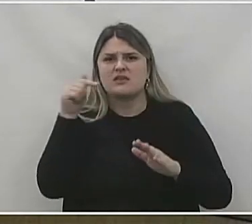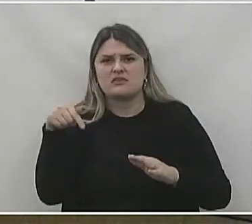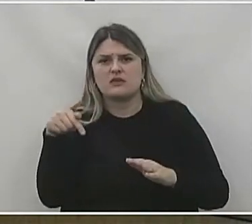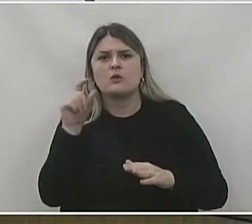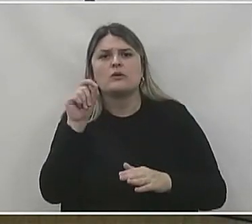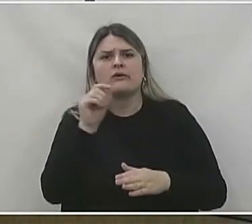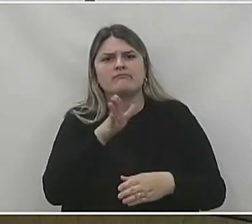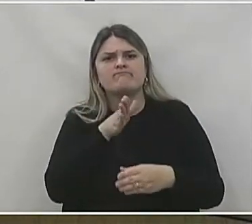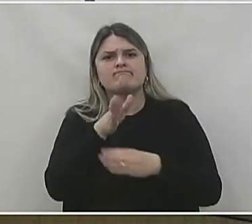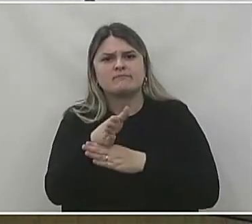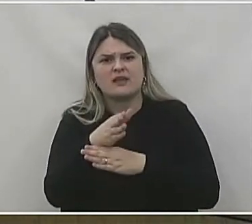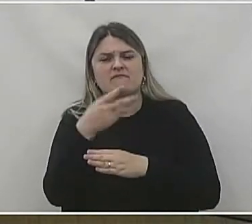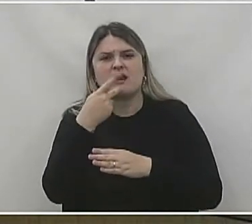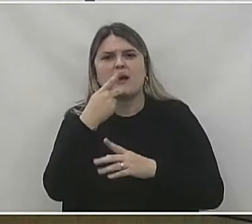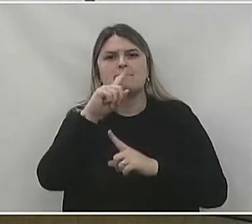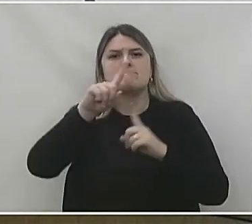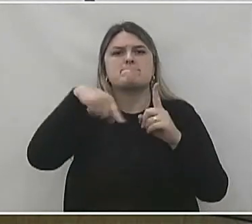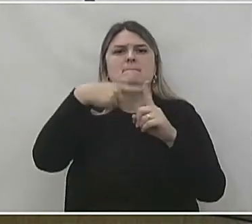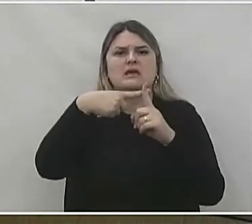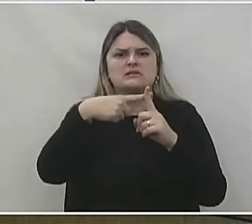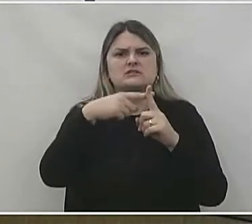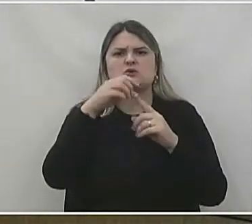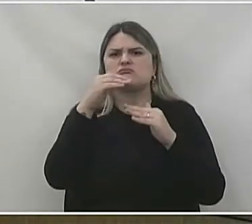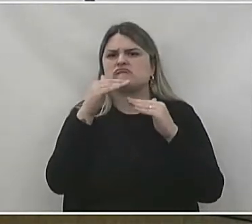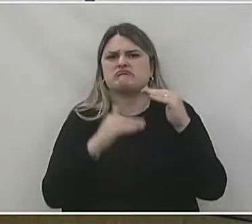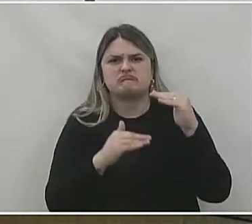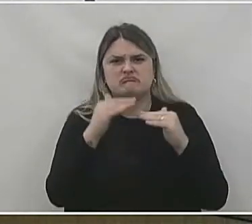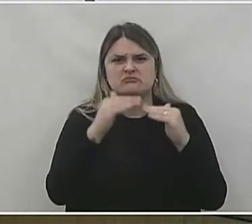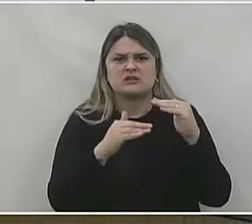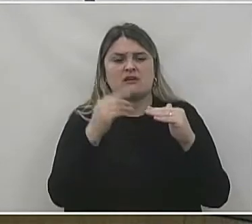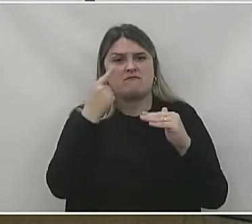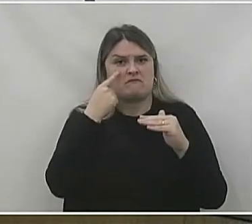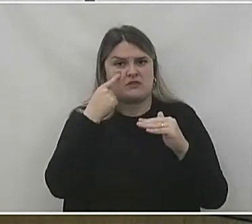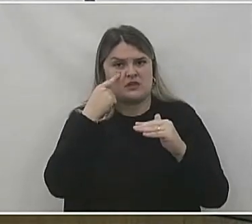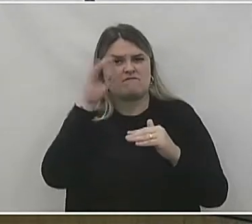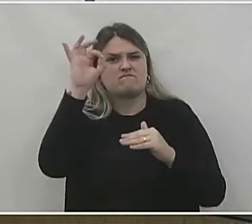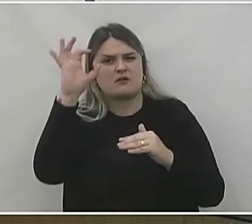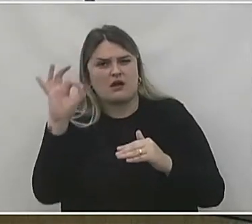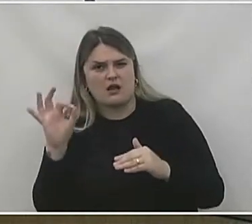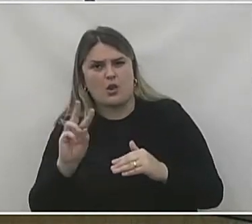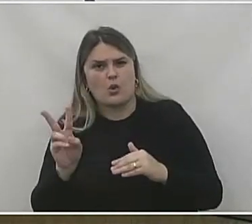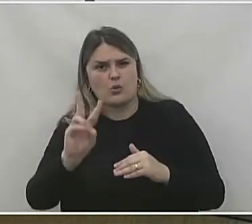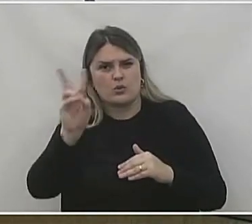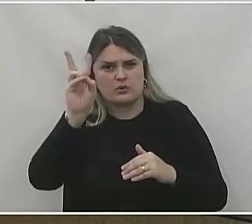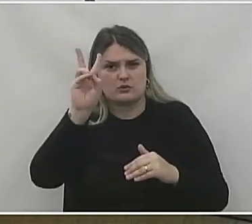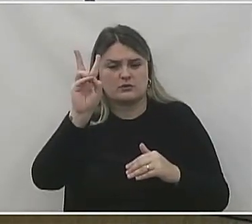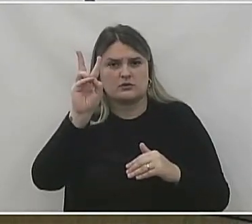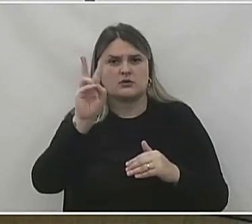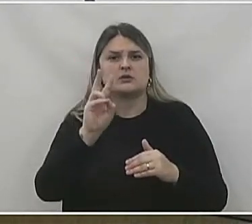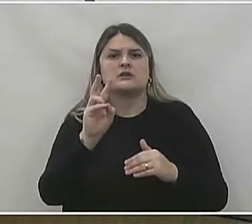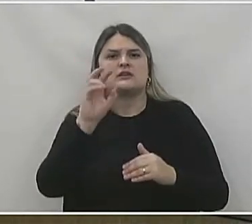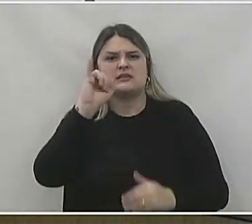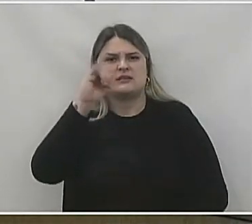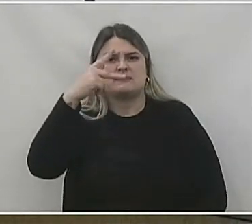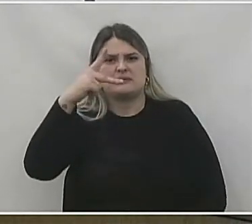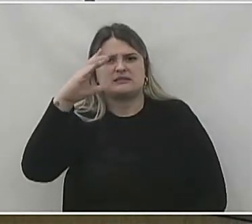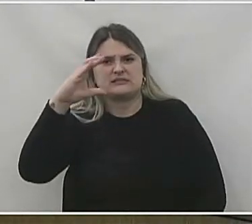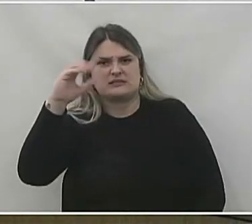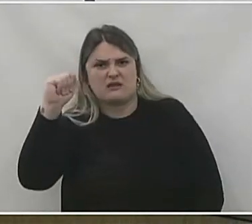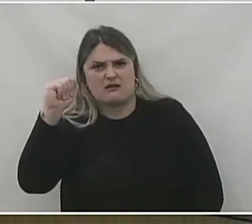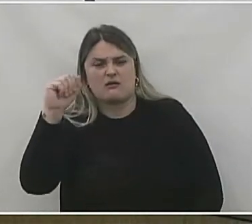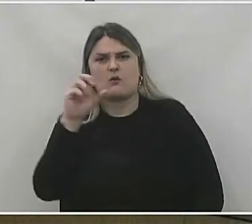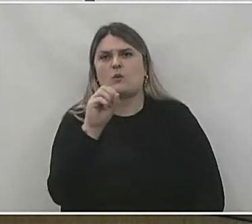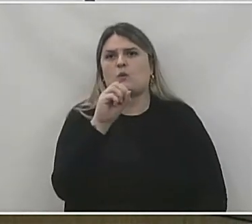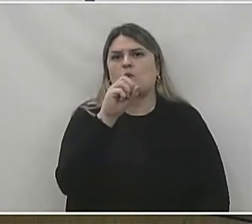deles aqui o que entrar que seja em Aumento e os acordo com os fins de do IPCA